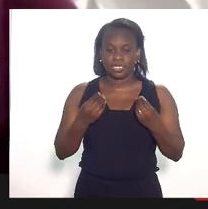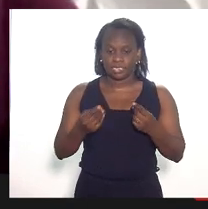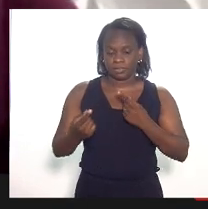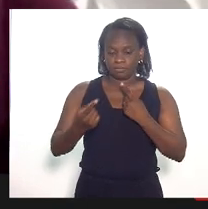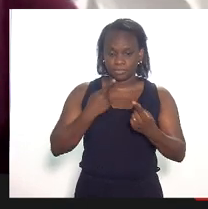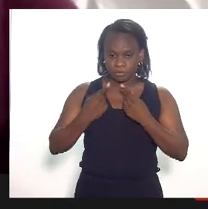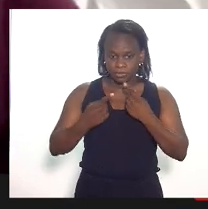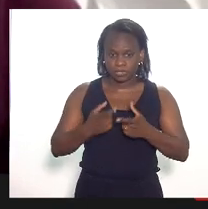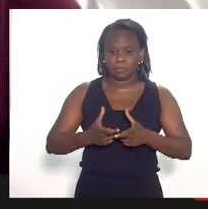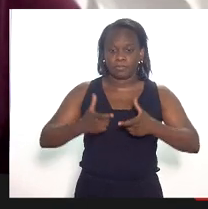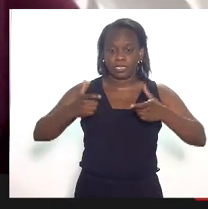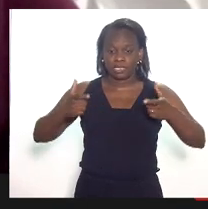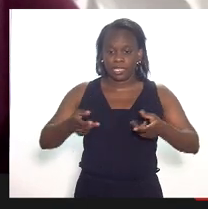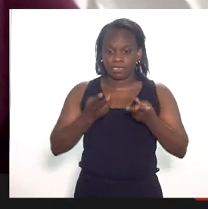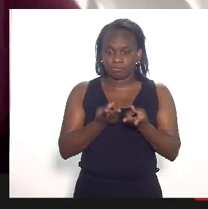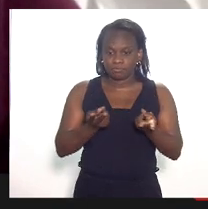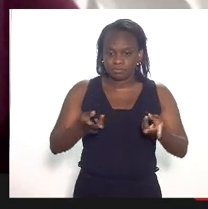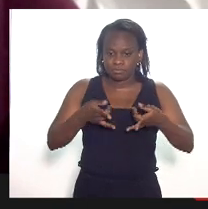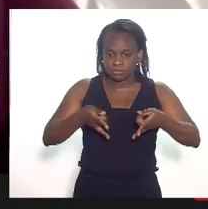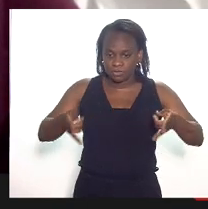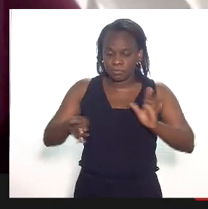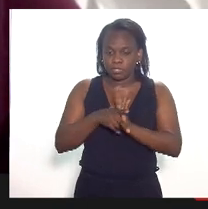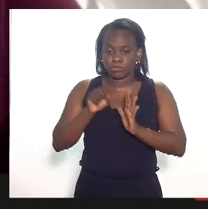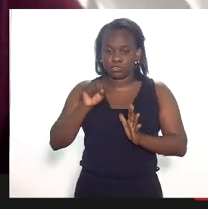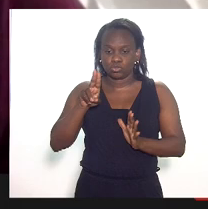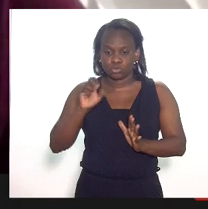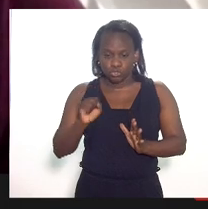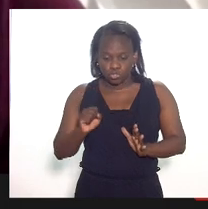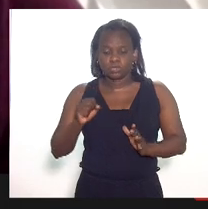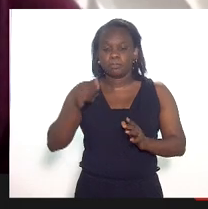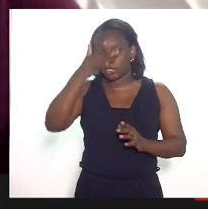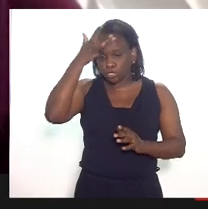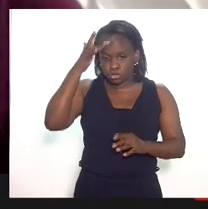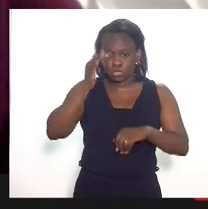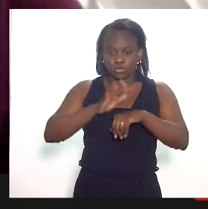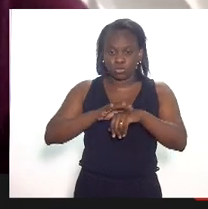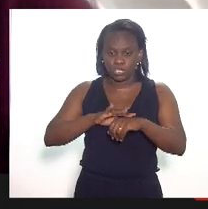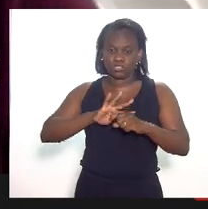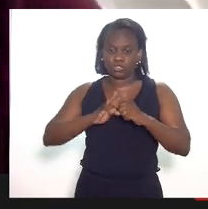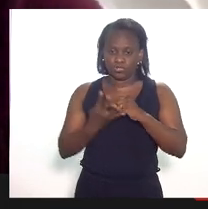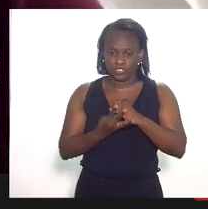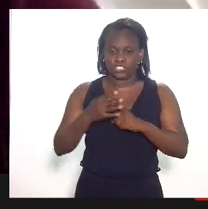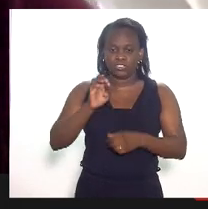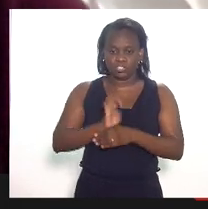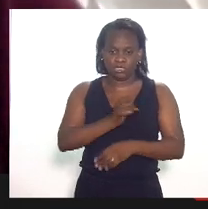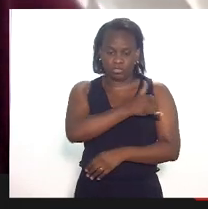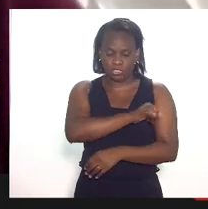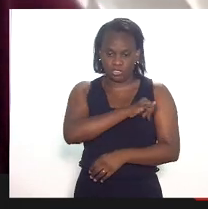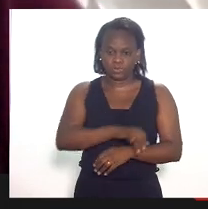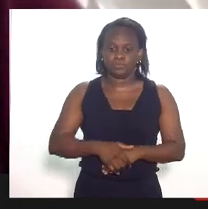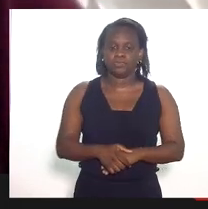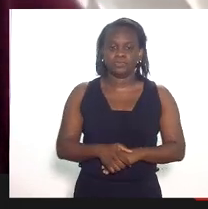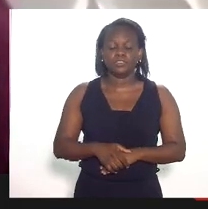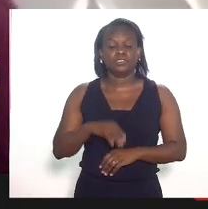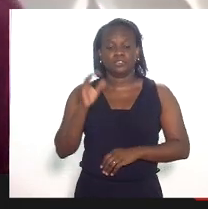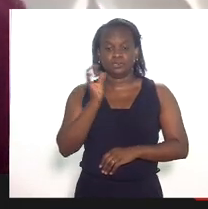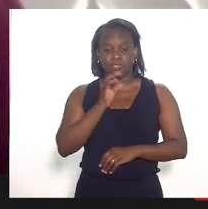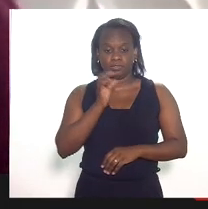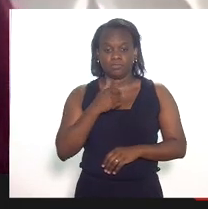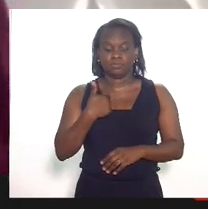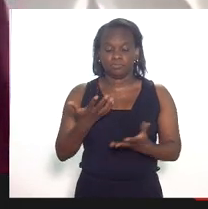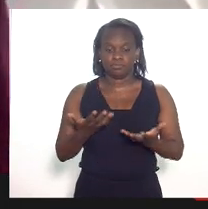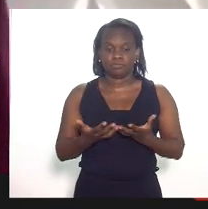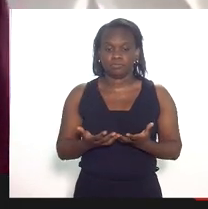debater a ampliação dos leitos do SUS para pacientes com Covid no Rio de Janeiro. Rapidamente, eu